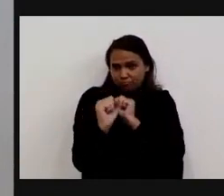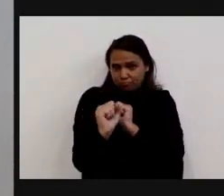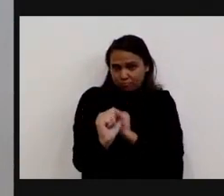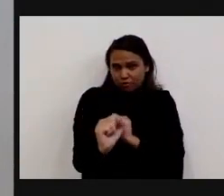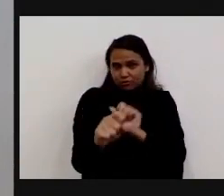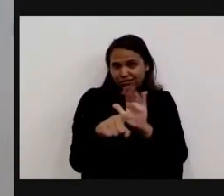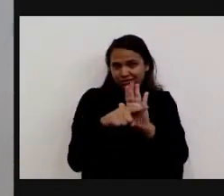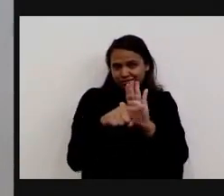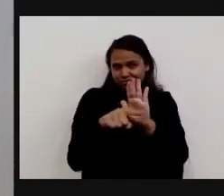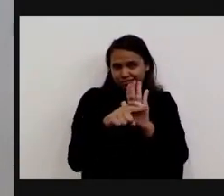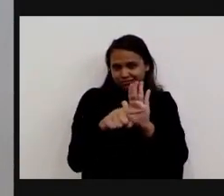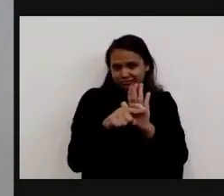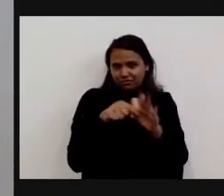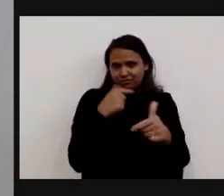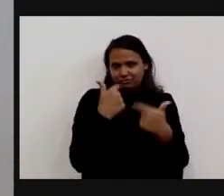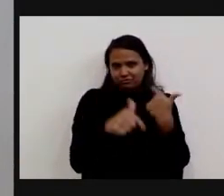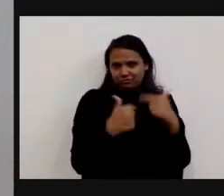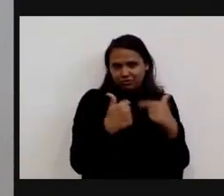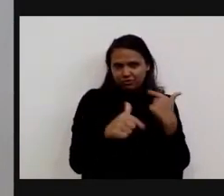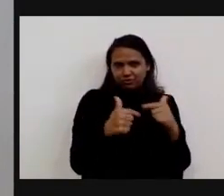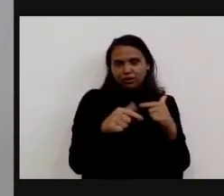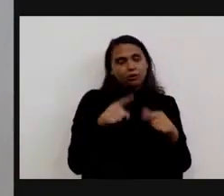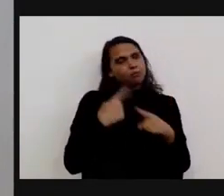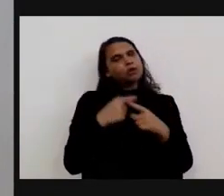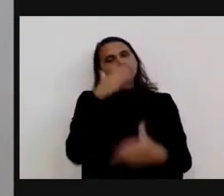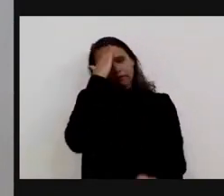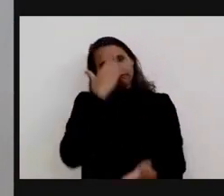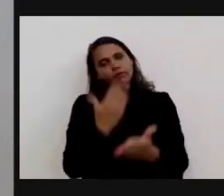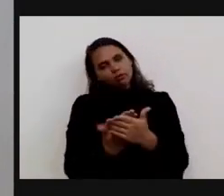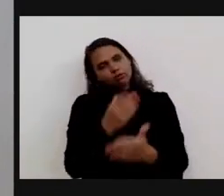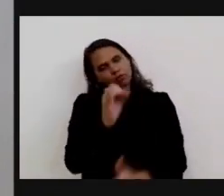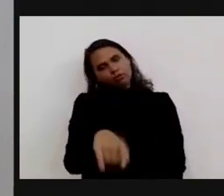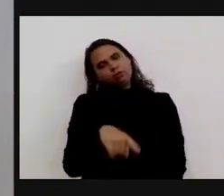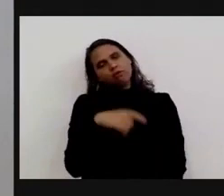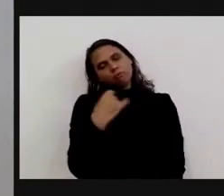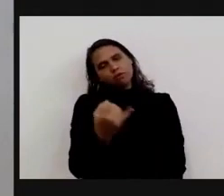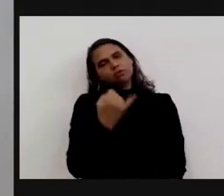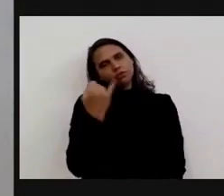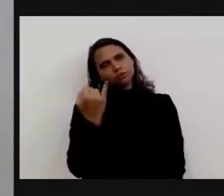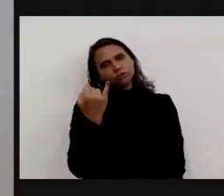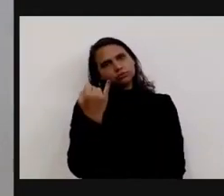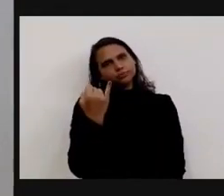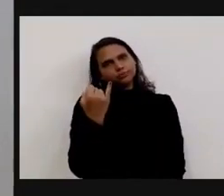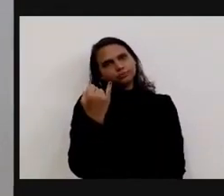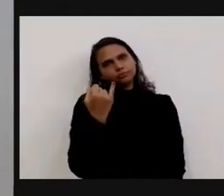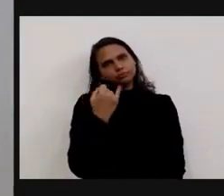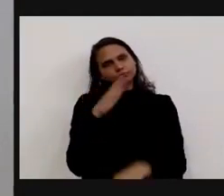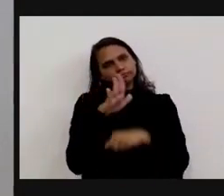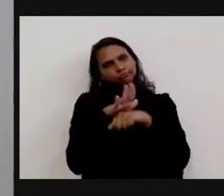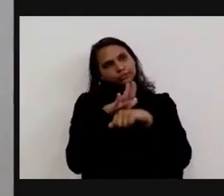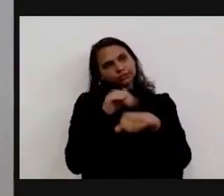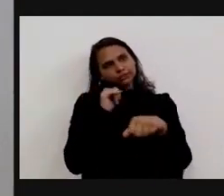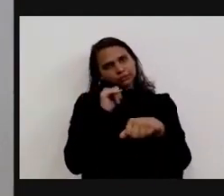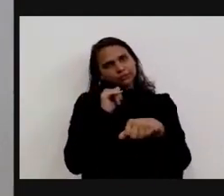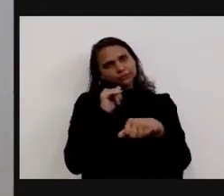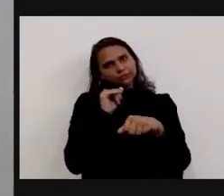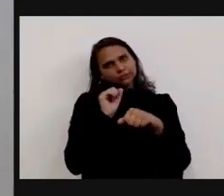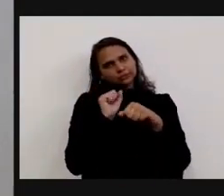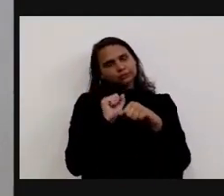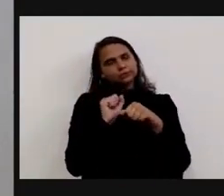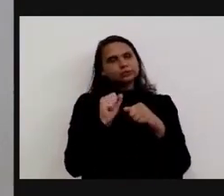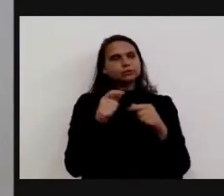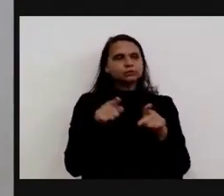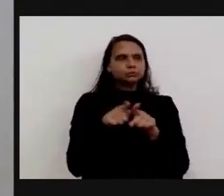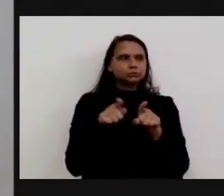negativamente o trabalho ter confiança é importante inclusive tão chamado Network e